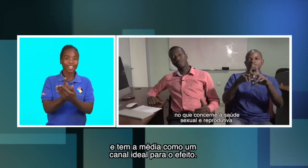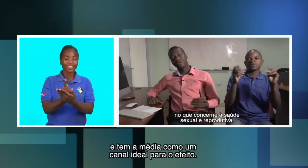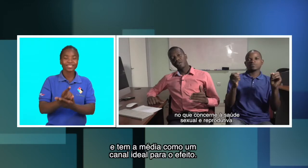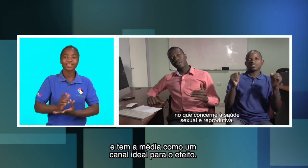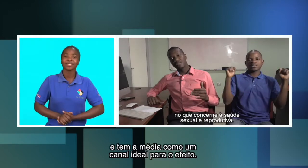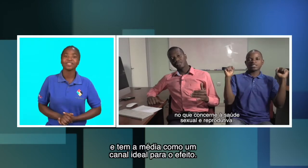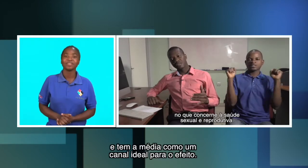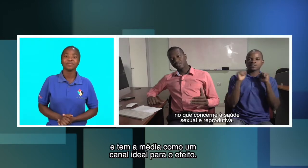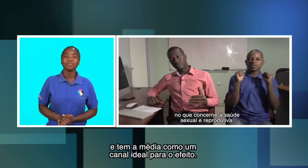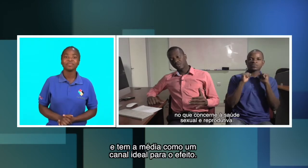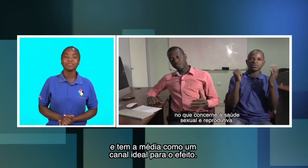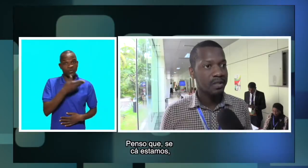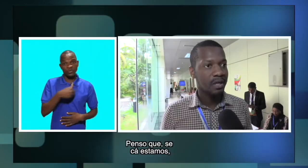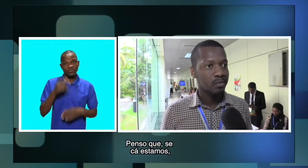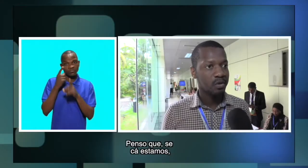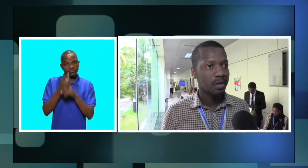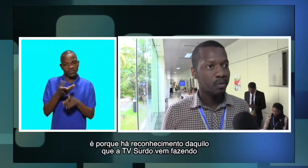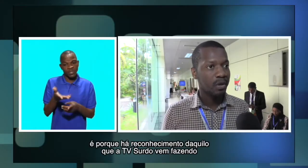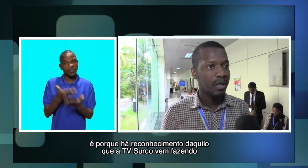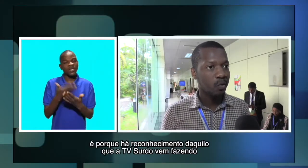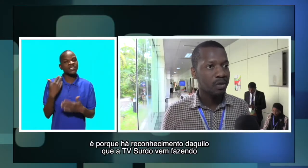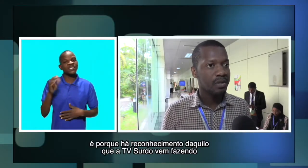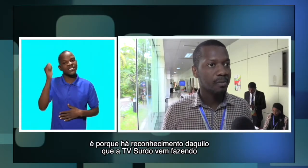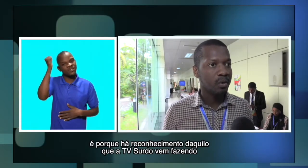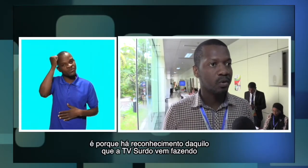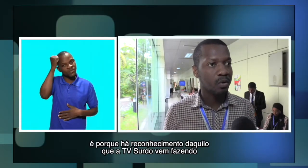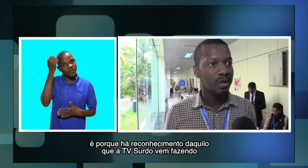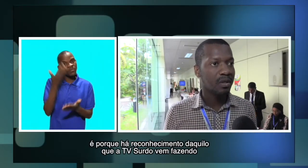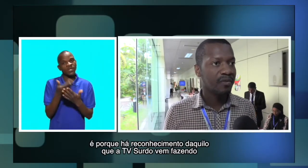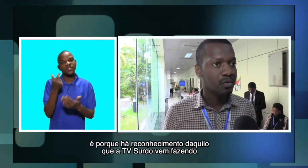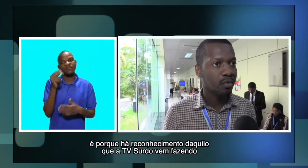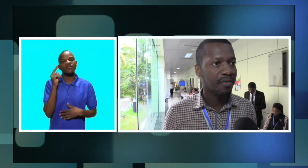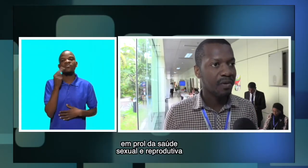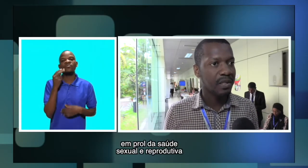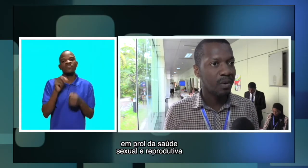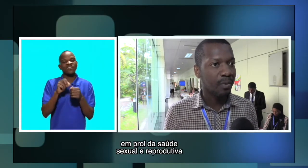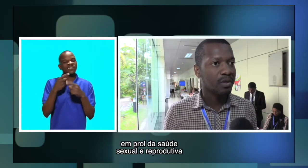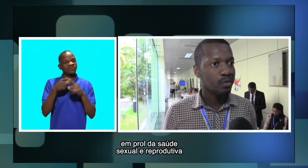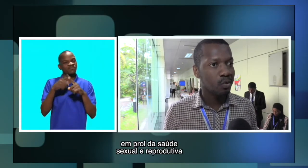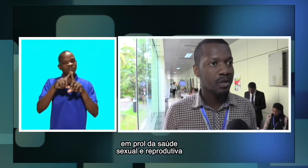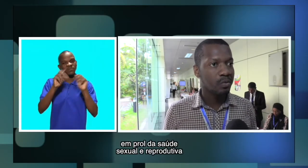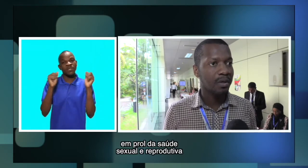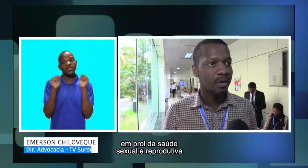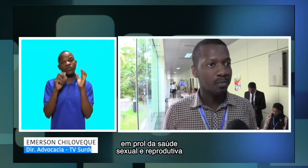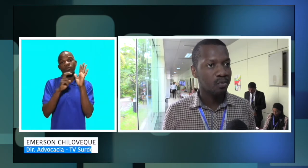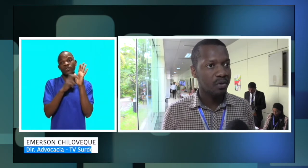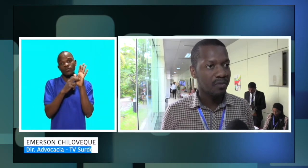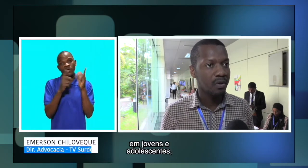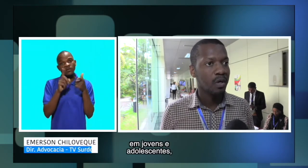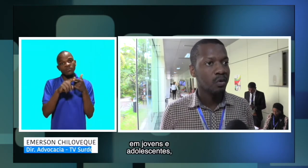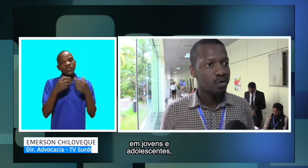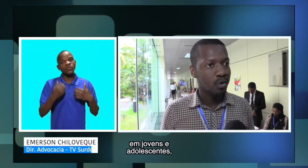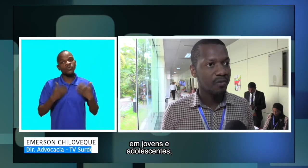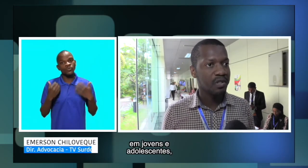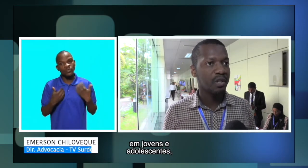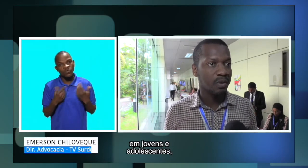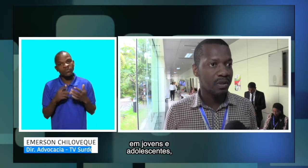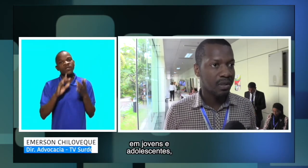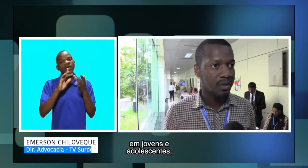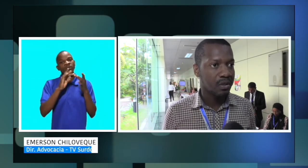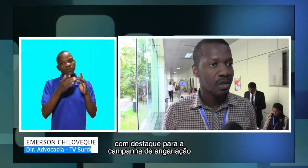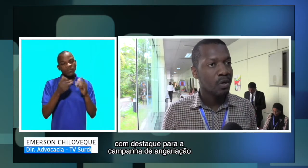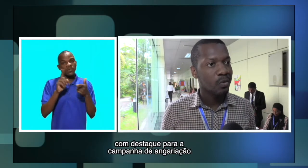mídia como um canal ideal para o efeito. O reconhecimento daquilo que a TV Surdo vem fazendo em prol da saúde sexual reprodutiva dos jovens